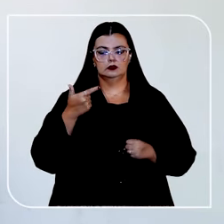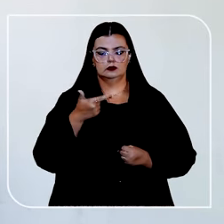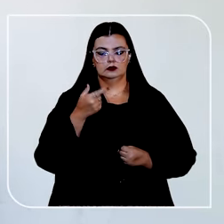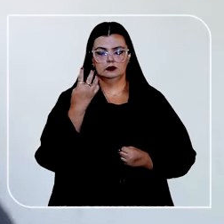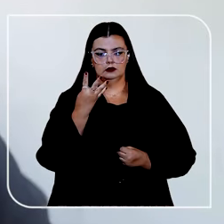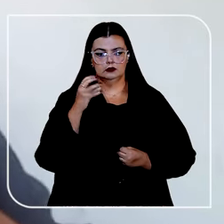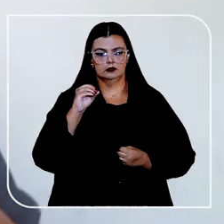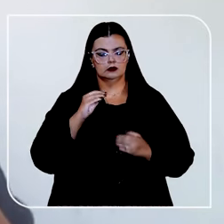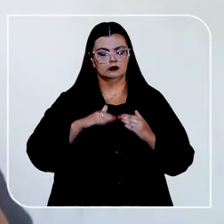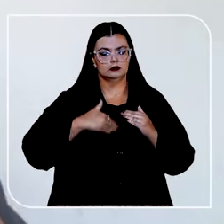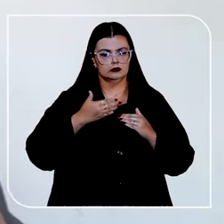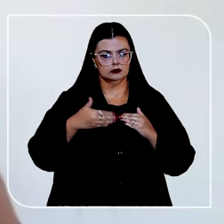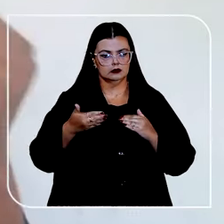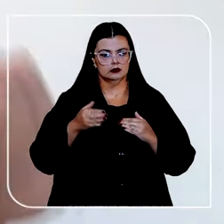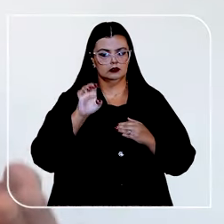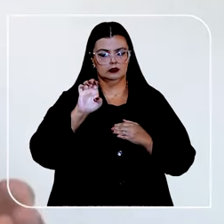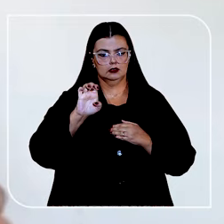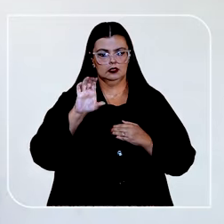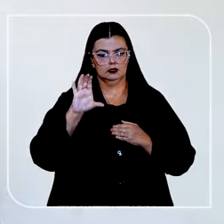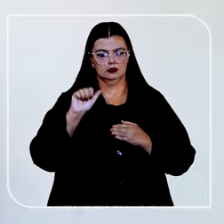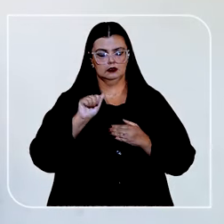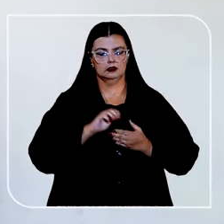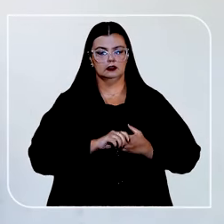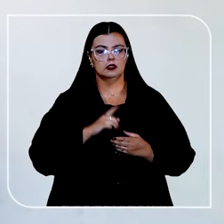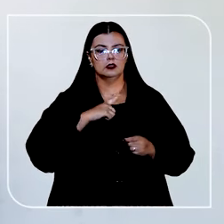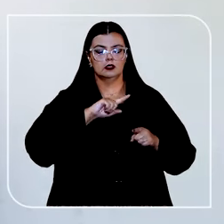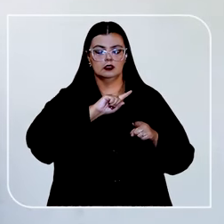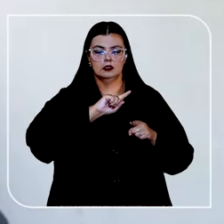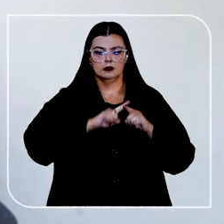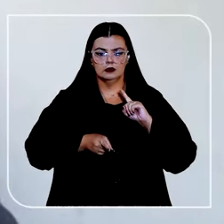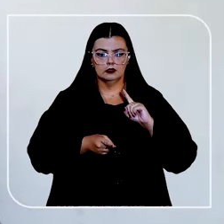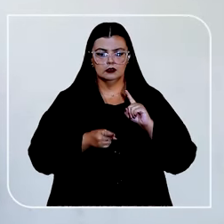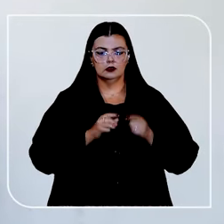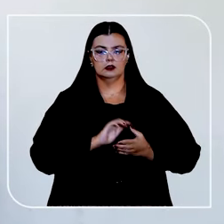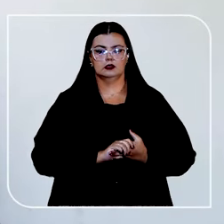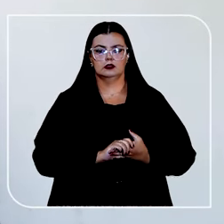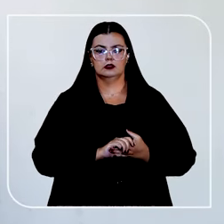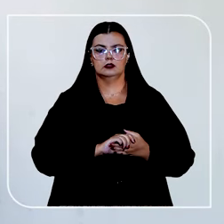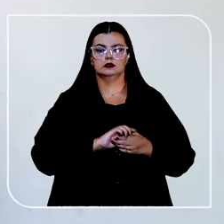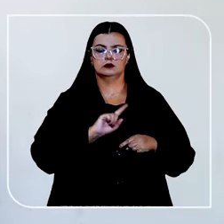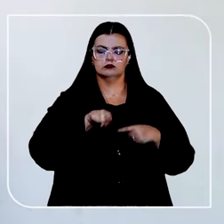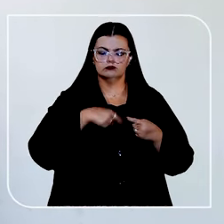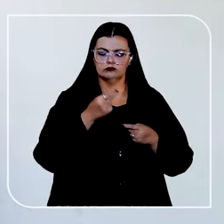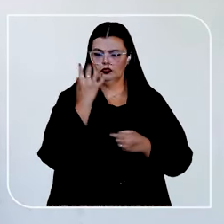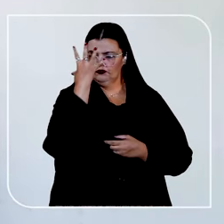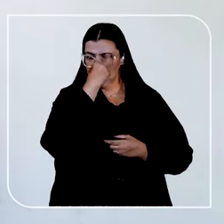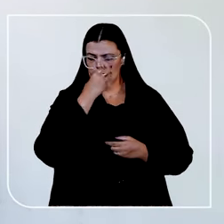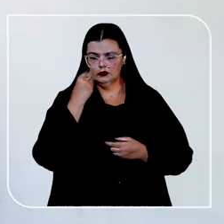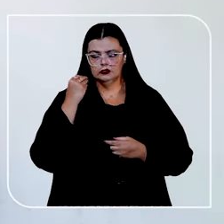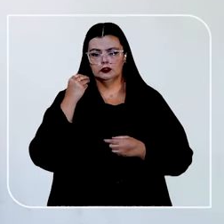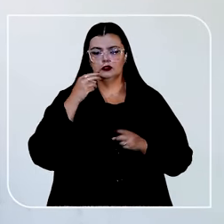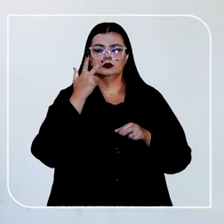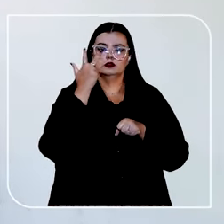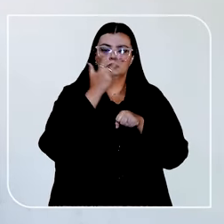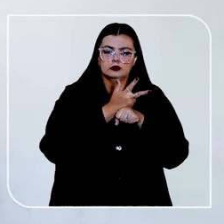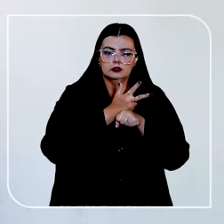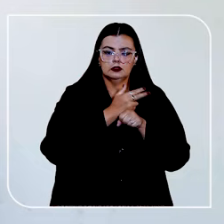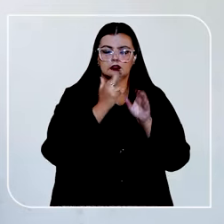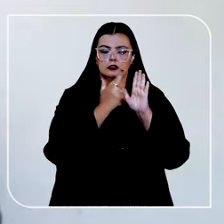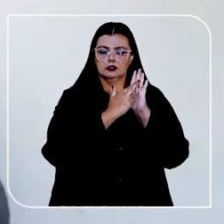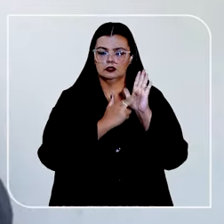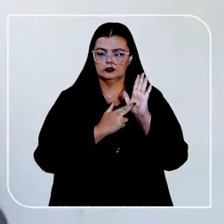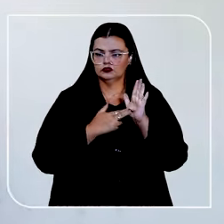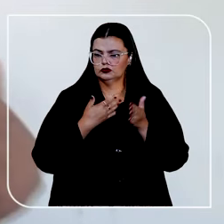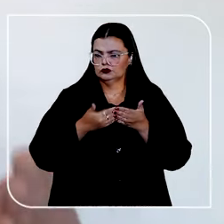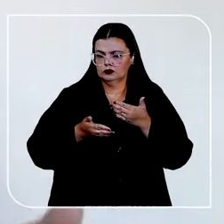240 e seguintes do ECA proíbem a produção reprodução fotografia filmagem ou